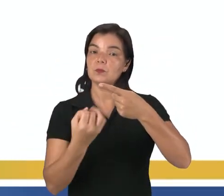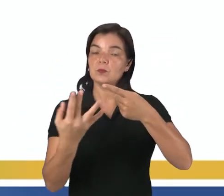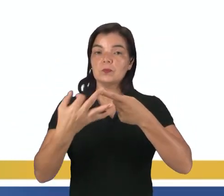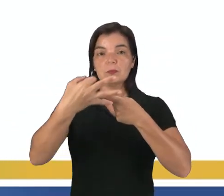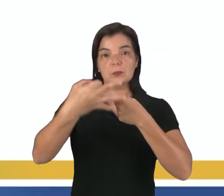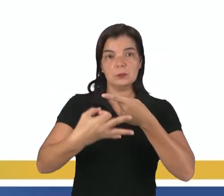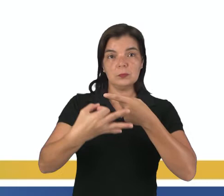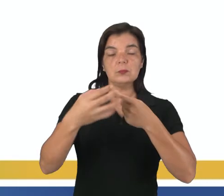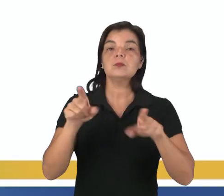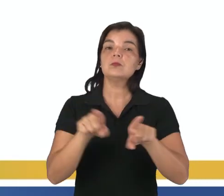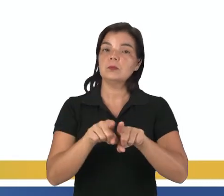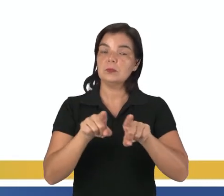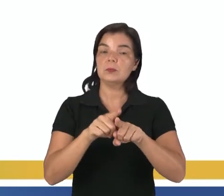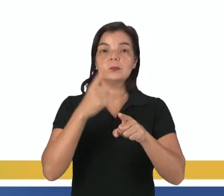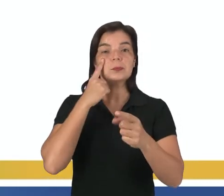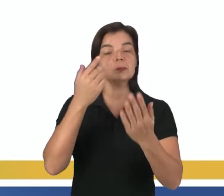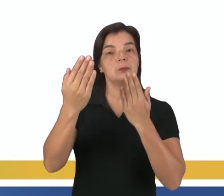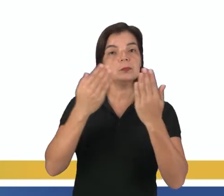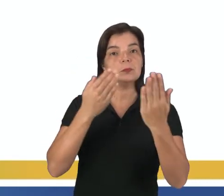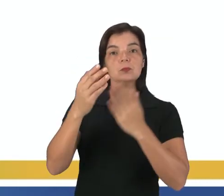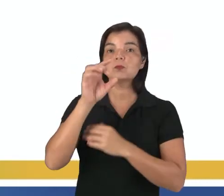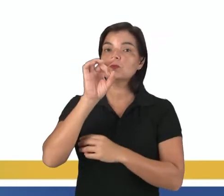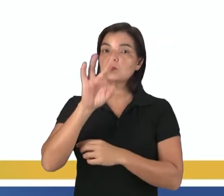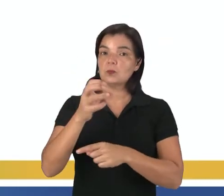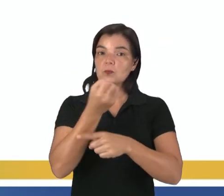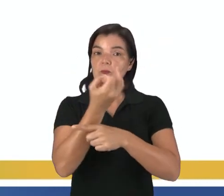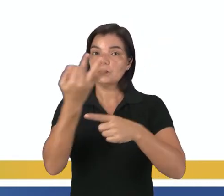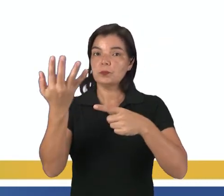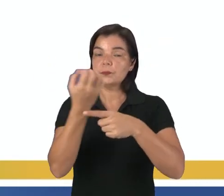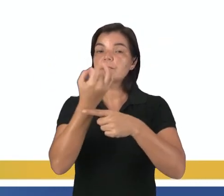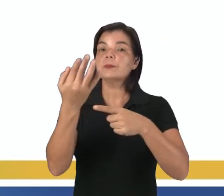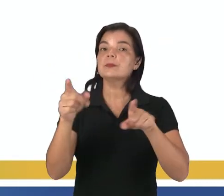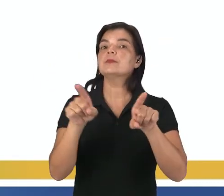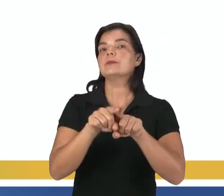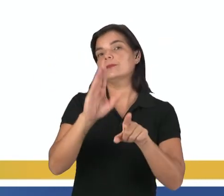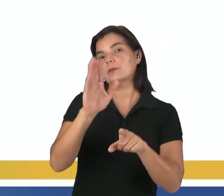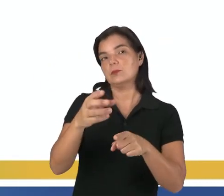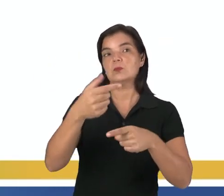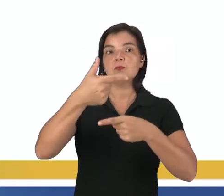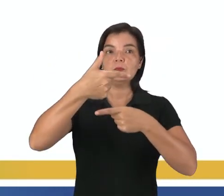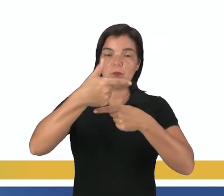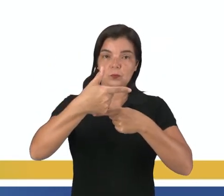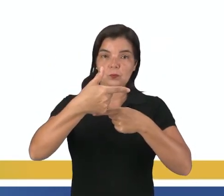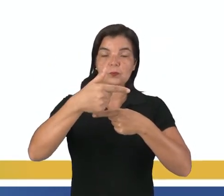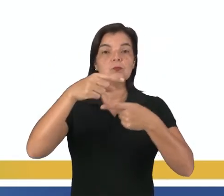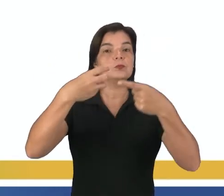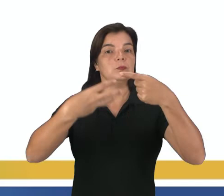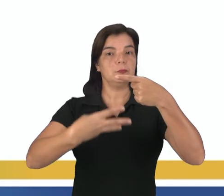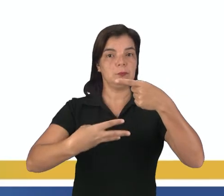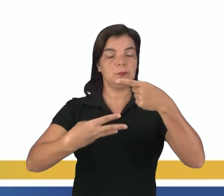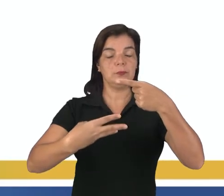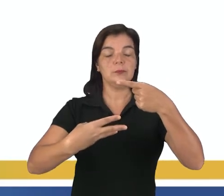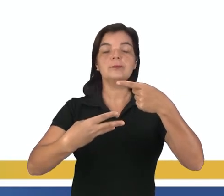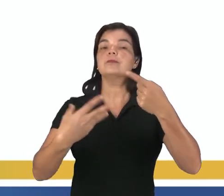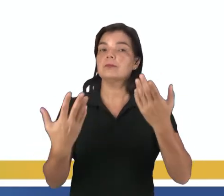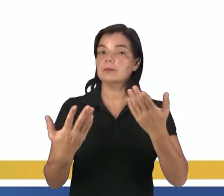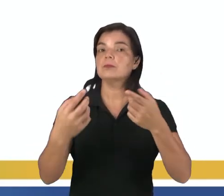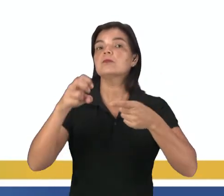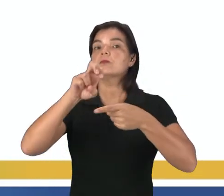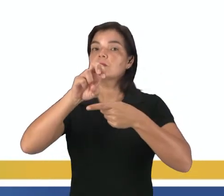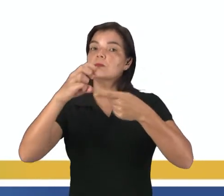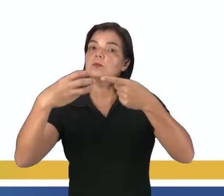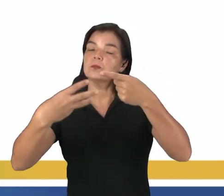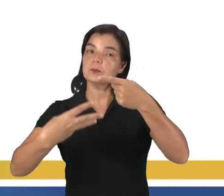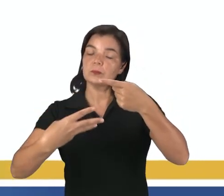certo? Então, nós vamos comparar apenas os numeradores. Já que 2 é menor que 5, então 2/3